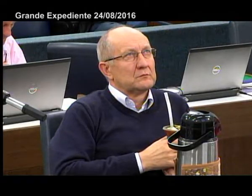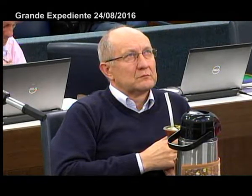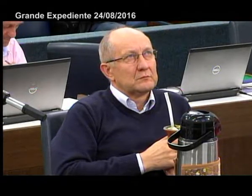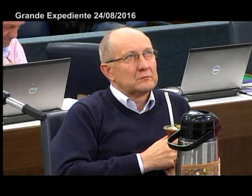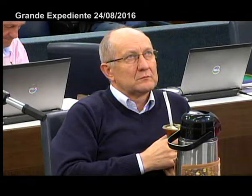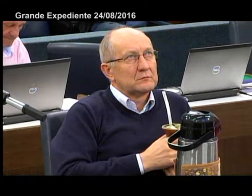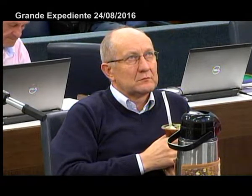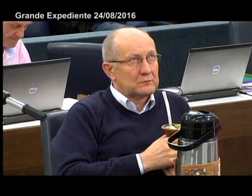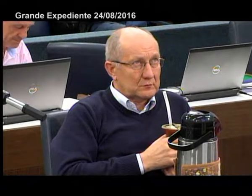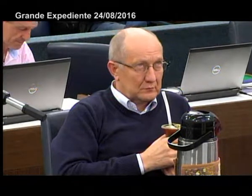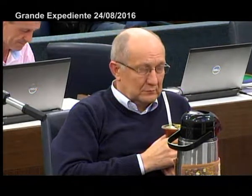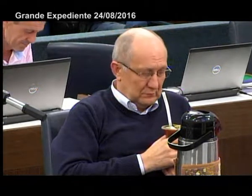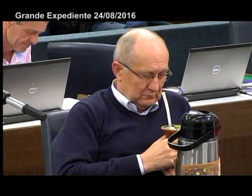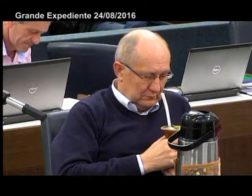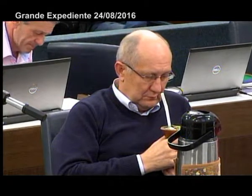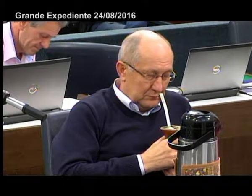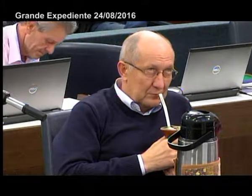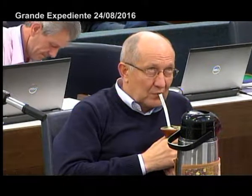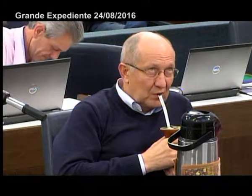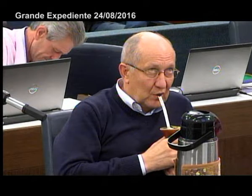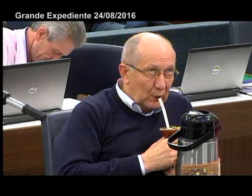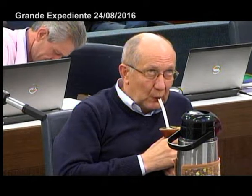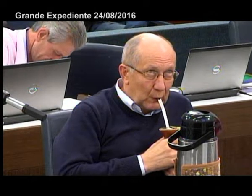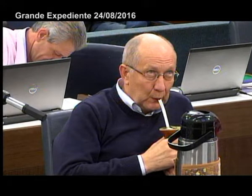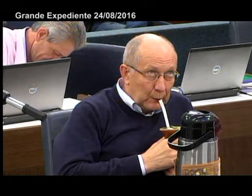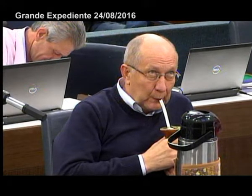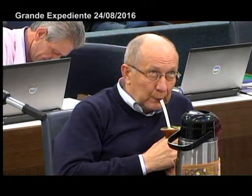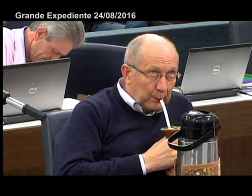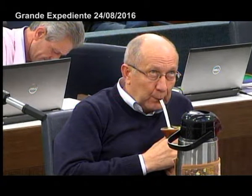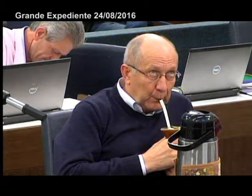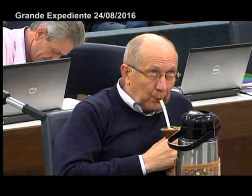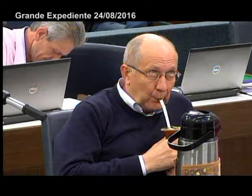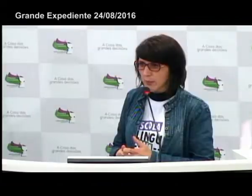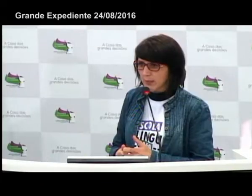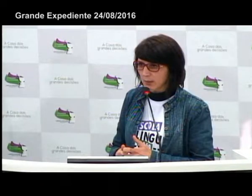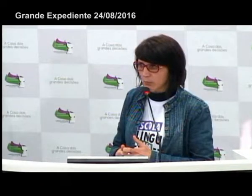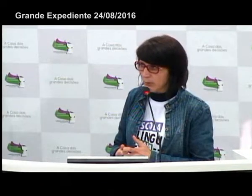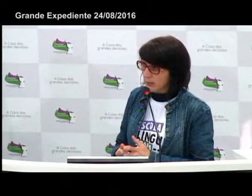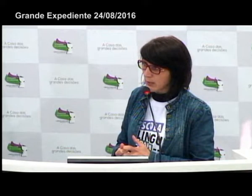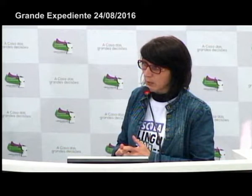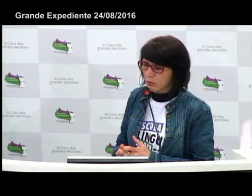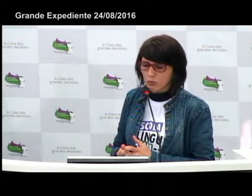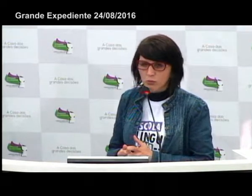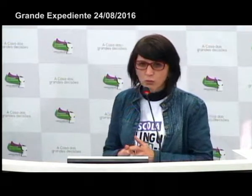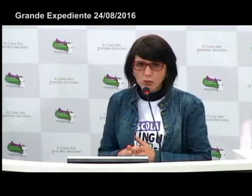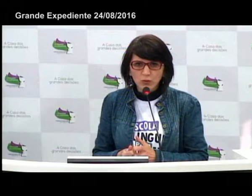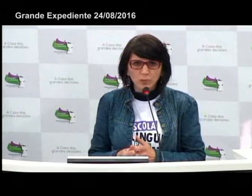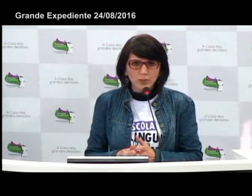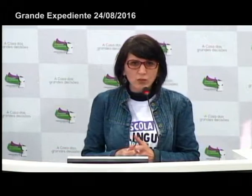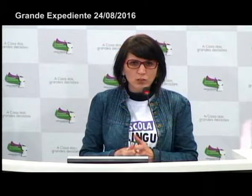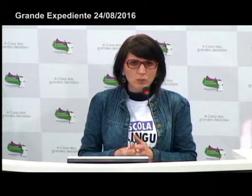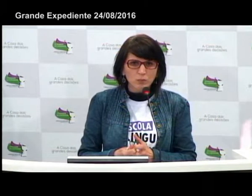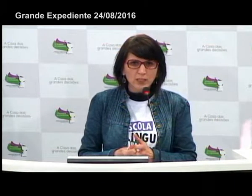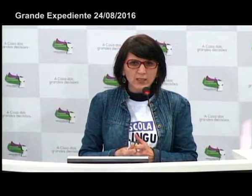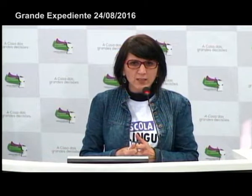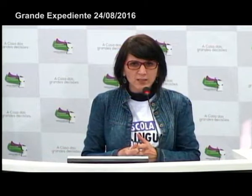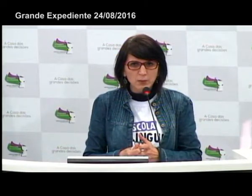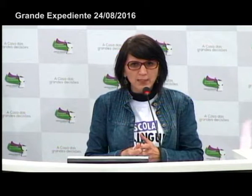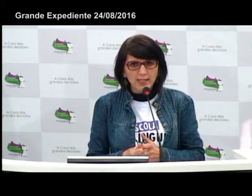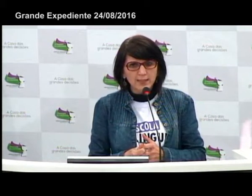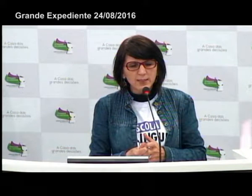o prefeito Dipe, quando tínhamos o vice Seconello, nós criamos e implementamos o Núcleo de Política